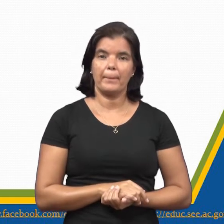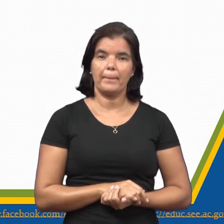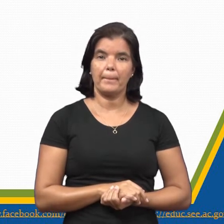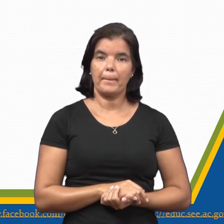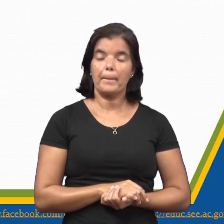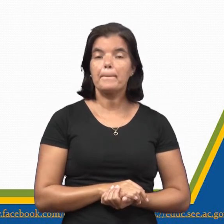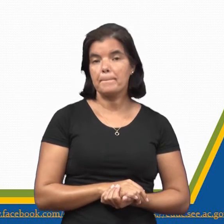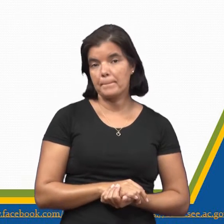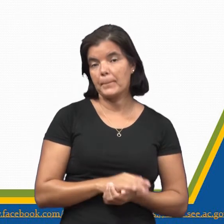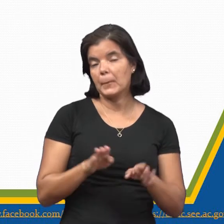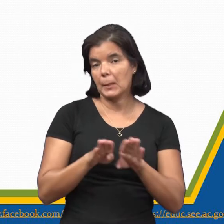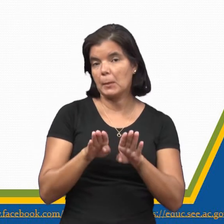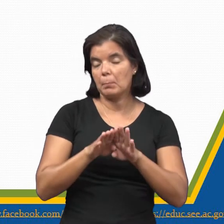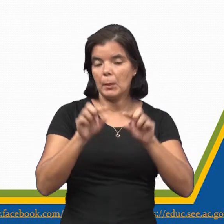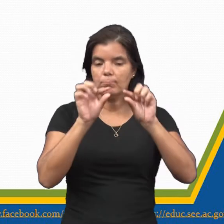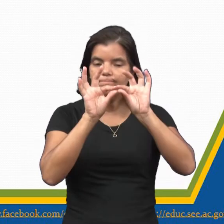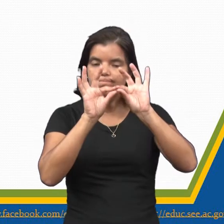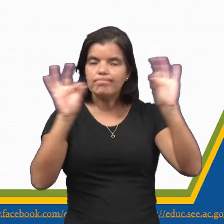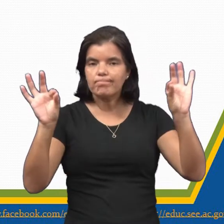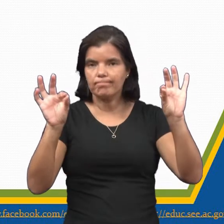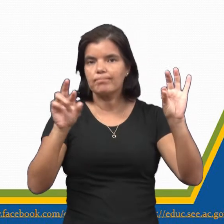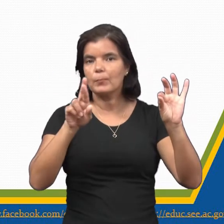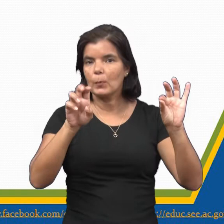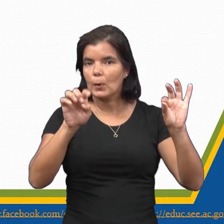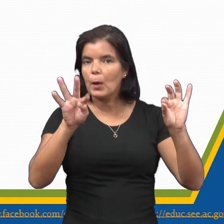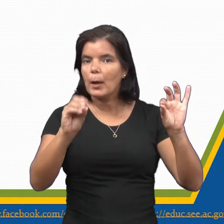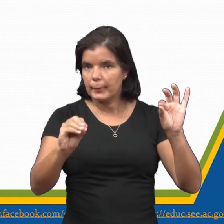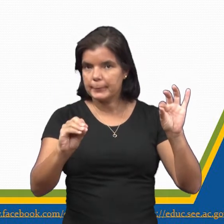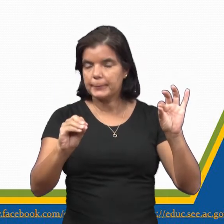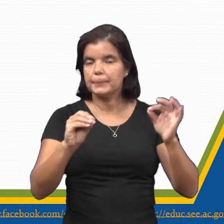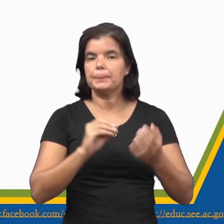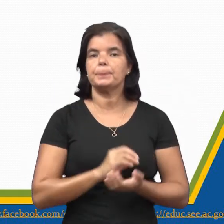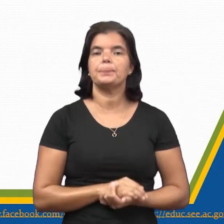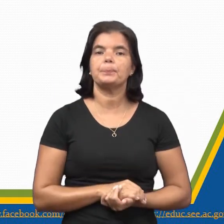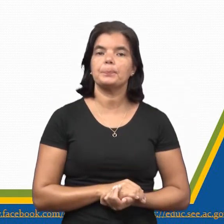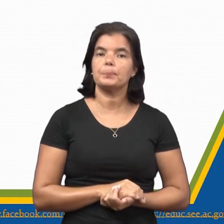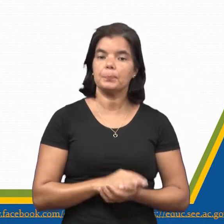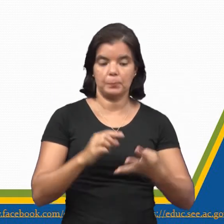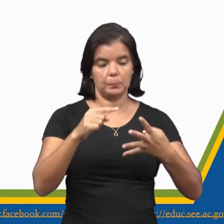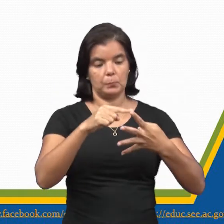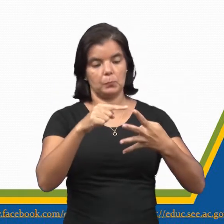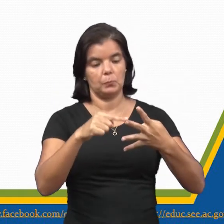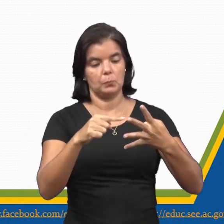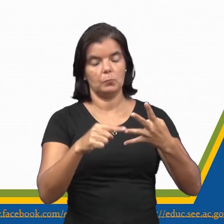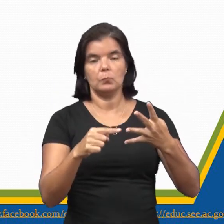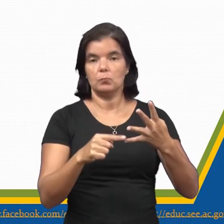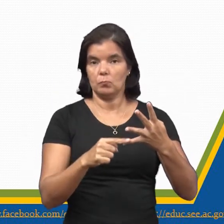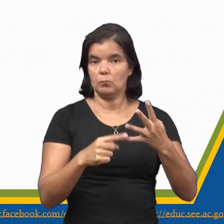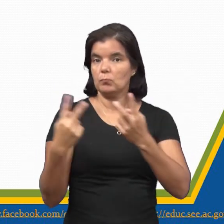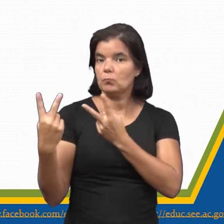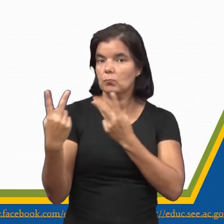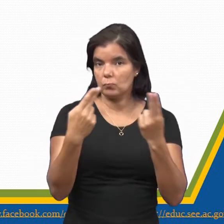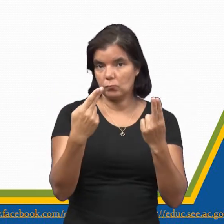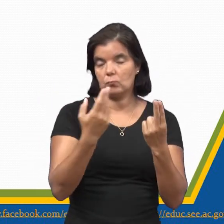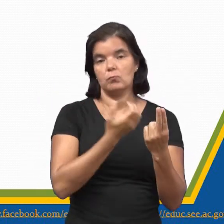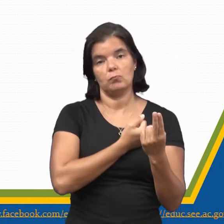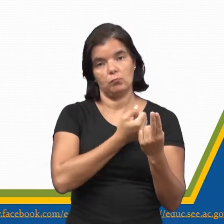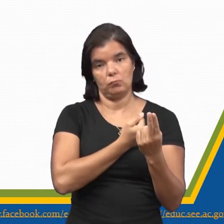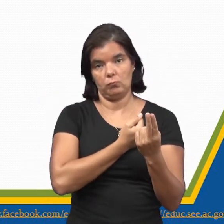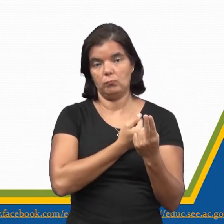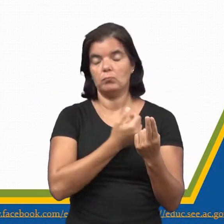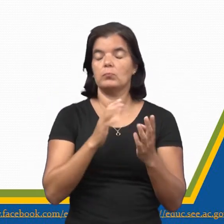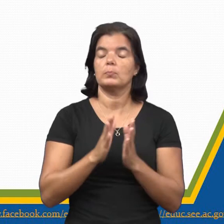Os quais são chamados de ângulos retos. Ok? É assim que a gente identifica um quadrado. Os 4 lados congruentes e 4 ângulos